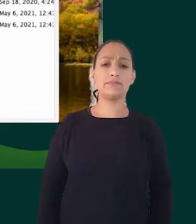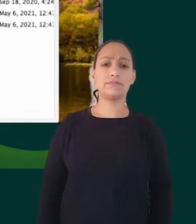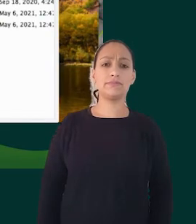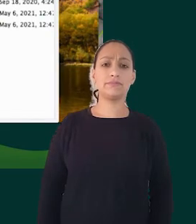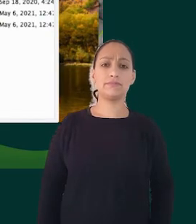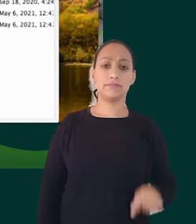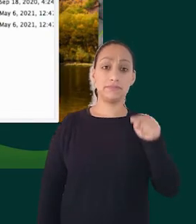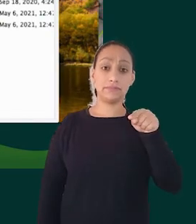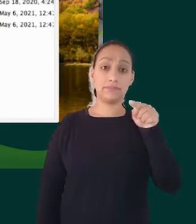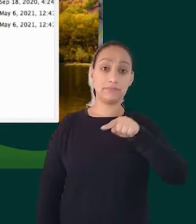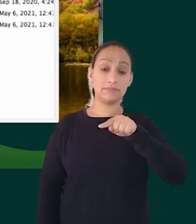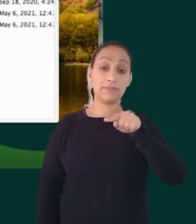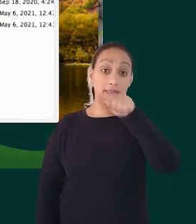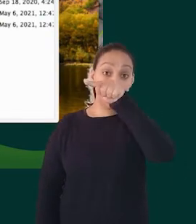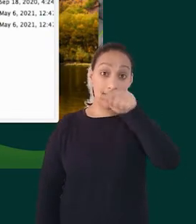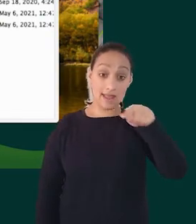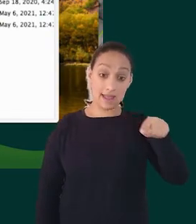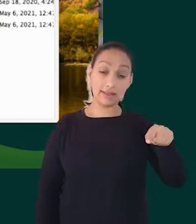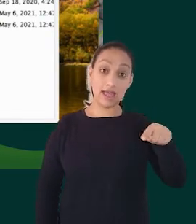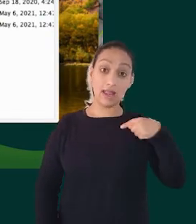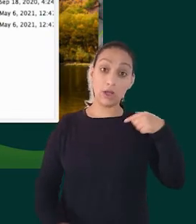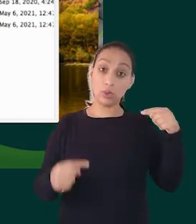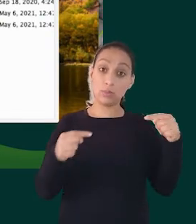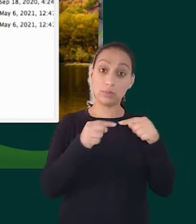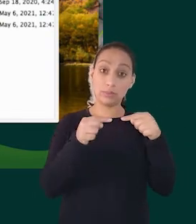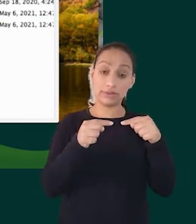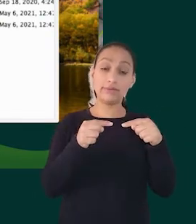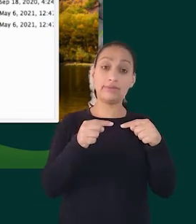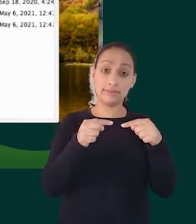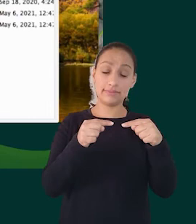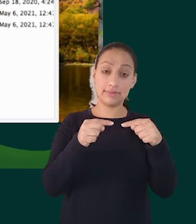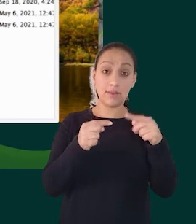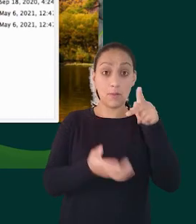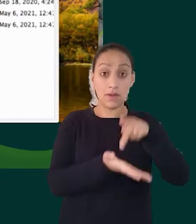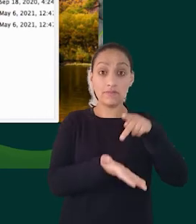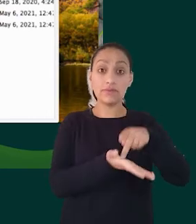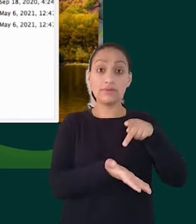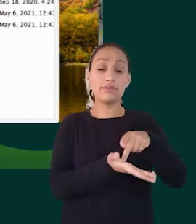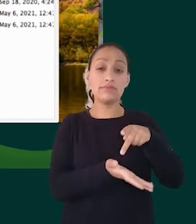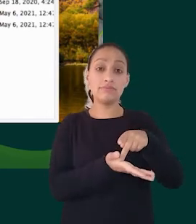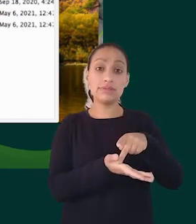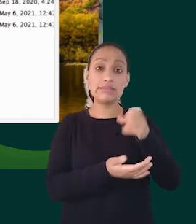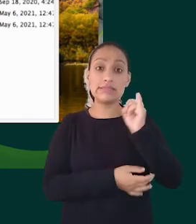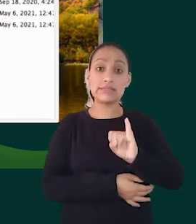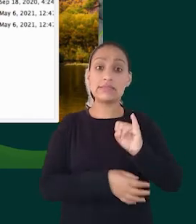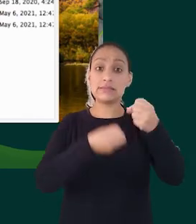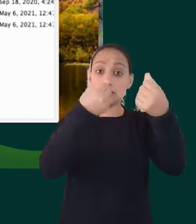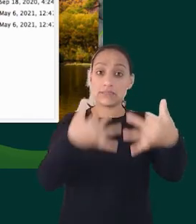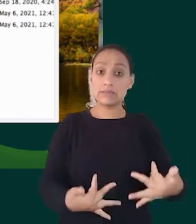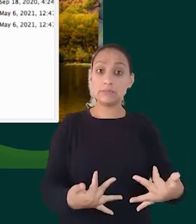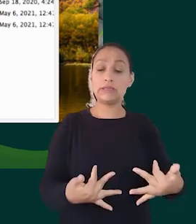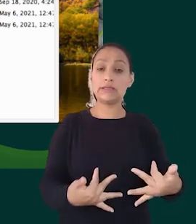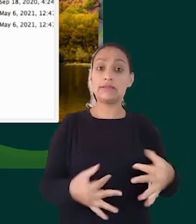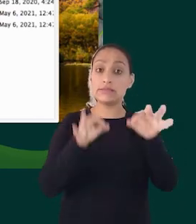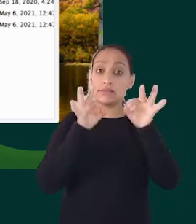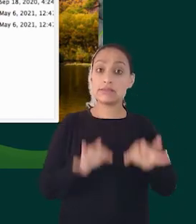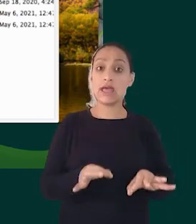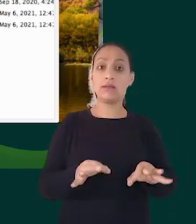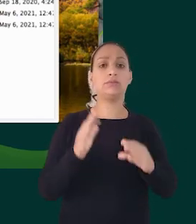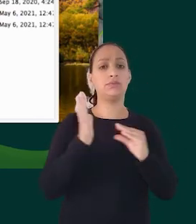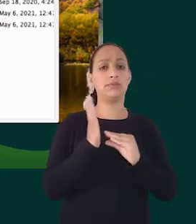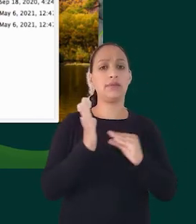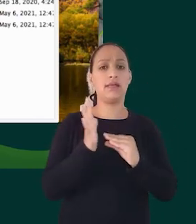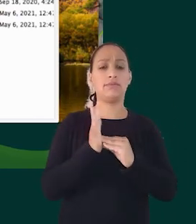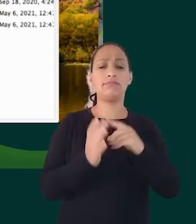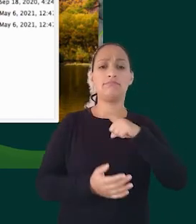se essa reta condiz com a realidade, se ela explica bem os meus dados. E aí existe